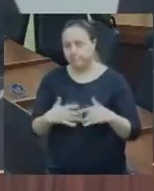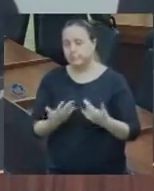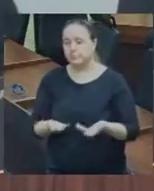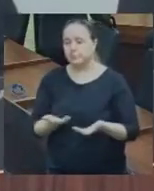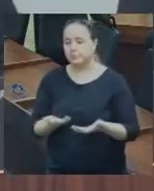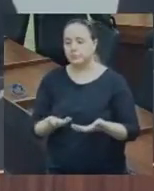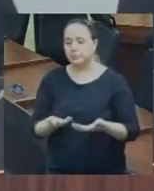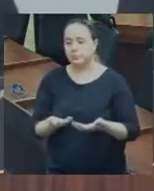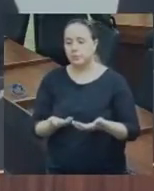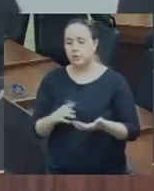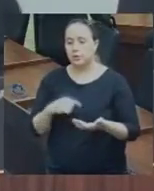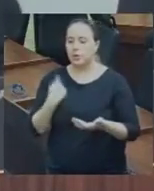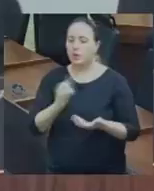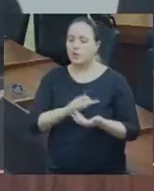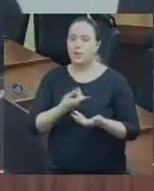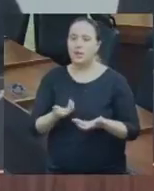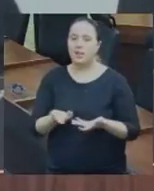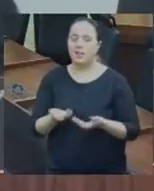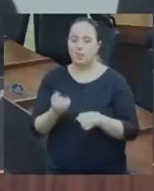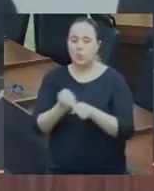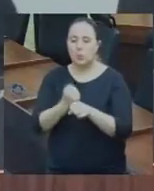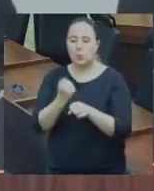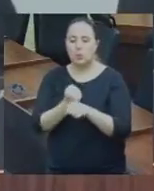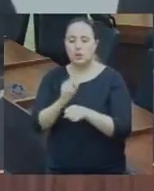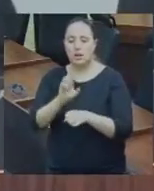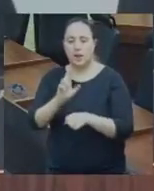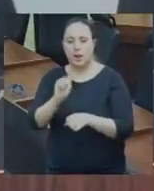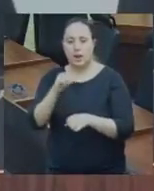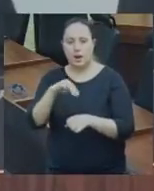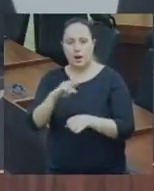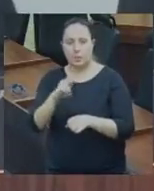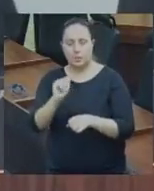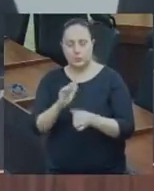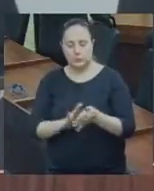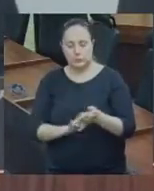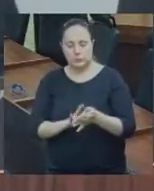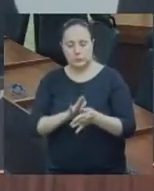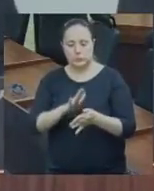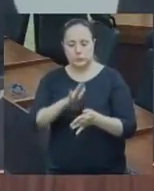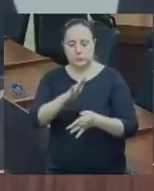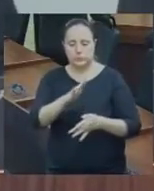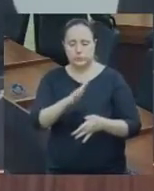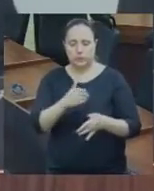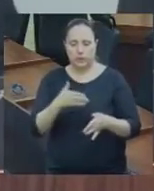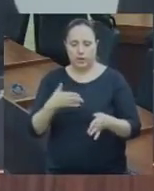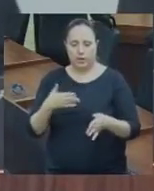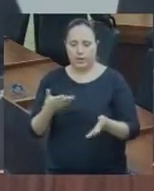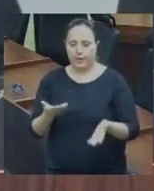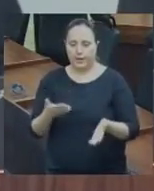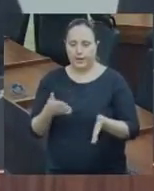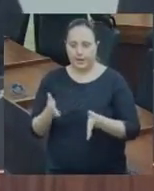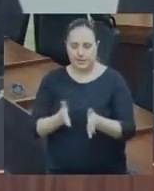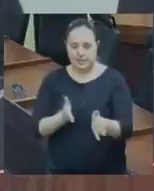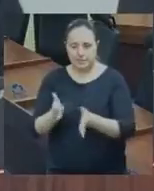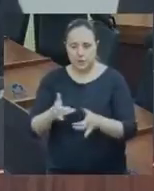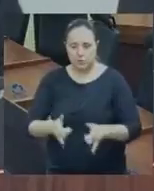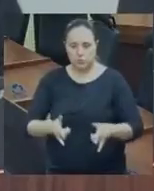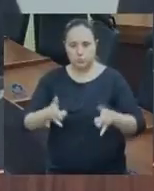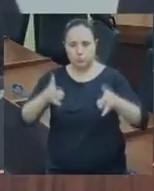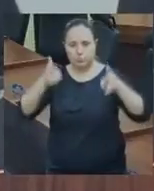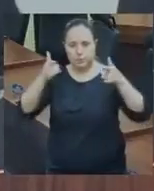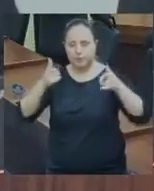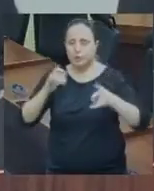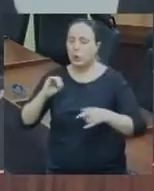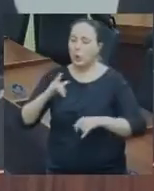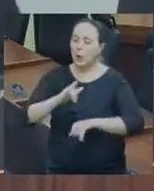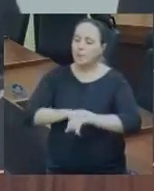pra para construir uma rampa para se tornar o acesso ao prédio acessível é tornar um